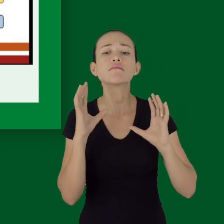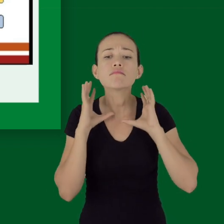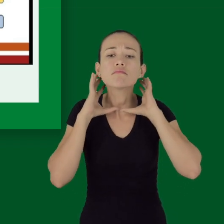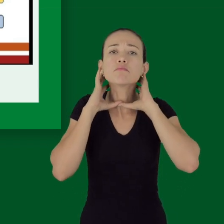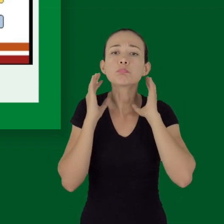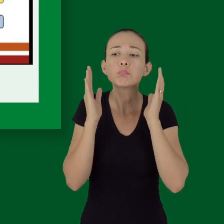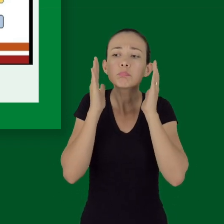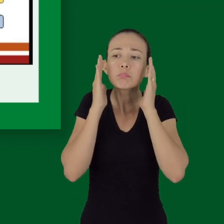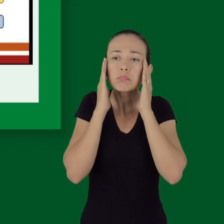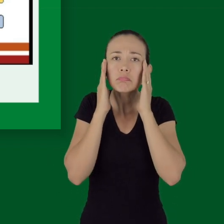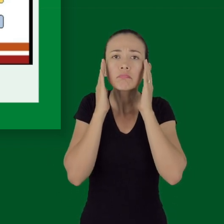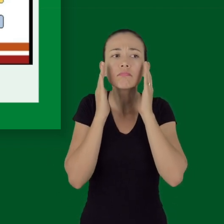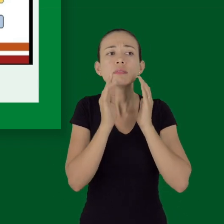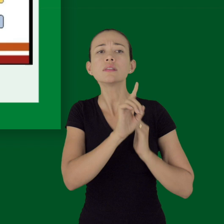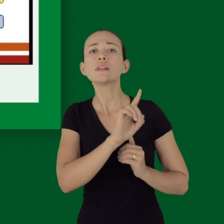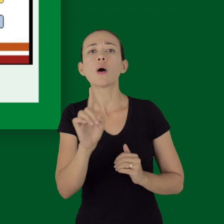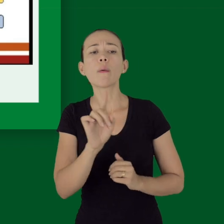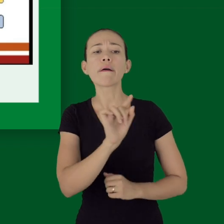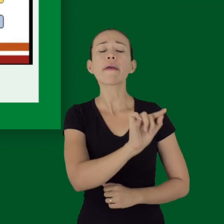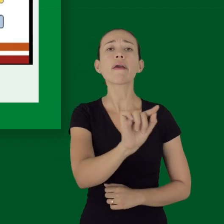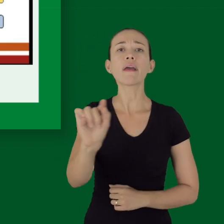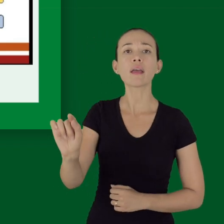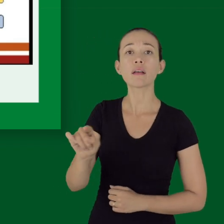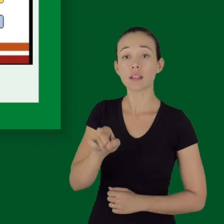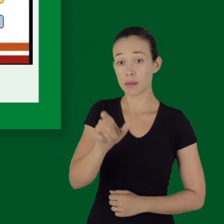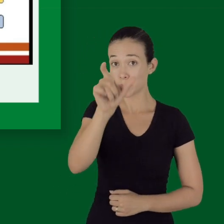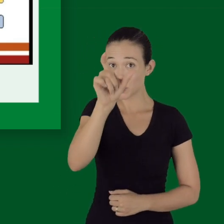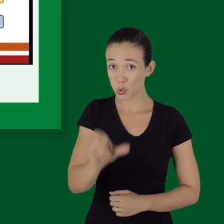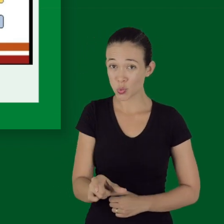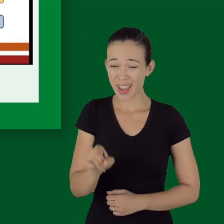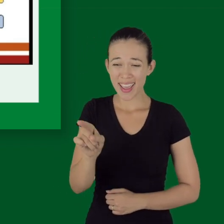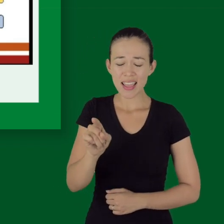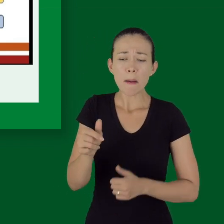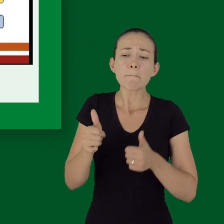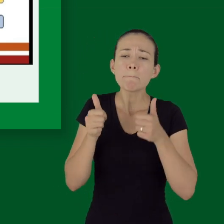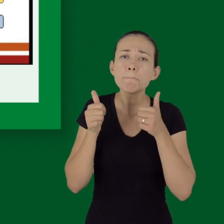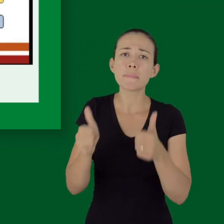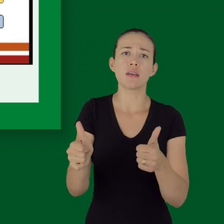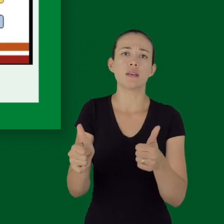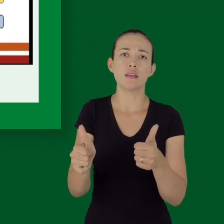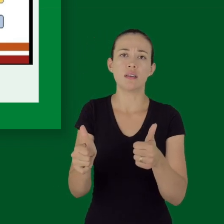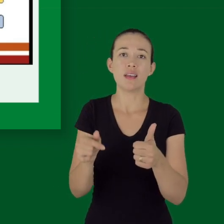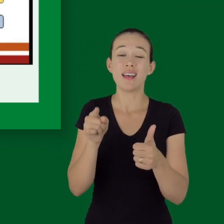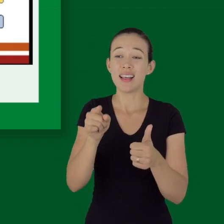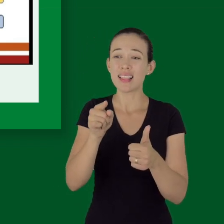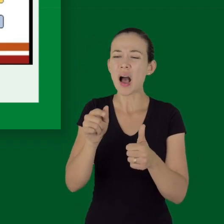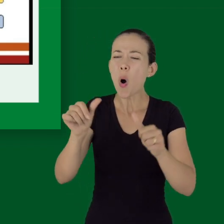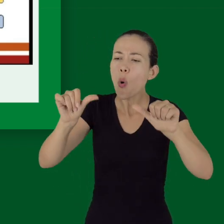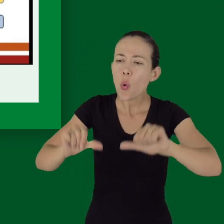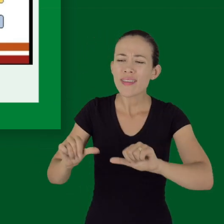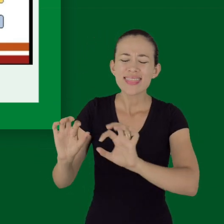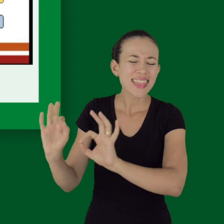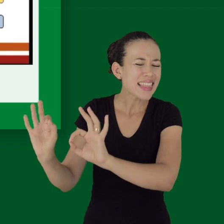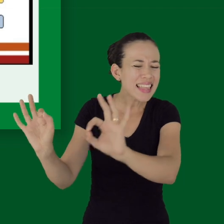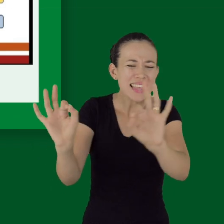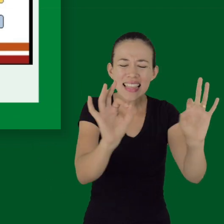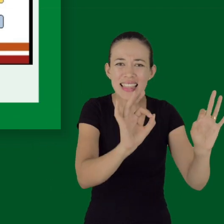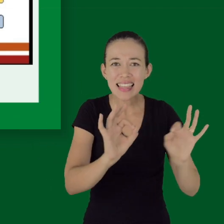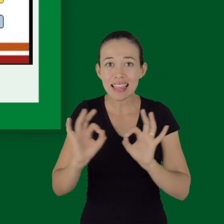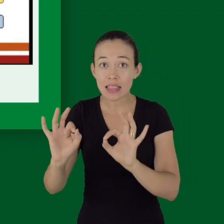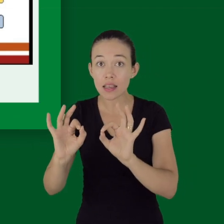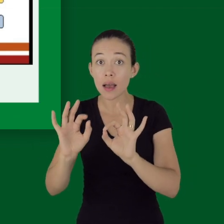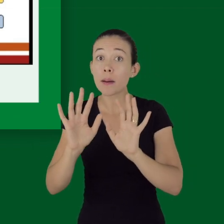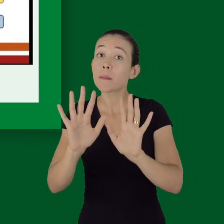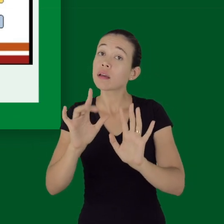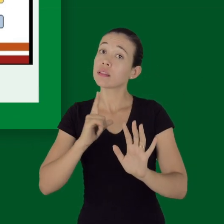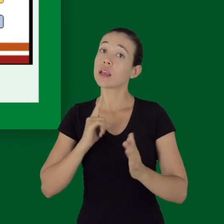tem absolutamente nada. Inclusive, aquele paciente que está andando na cena, me deixe. Não quero, estou preocupado com